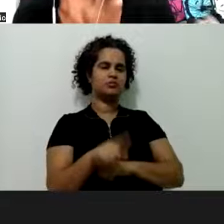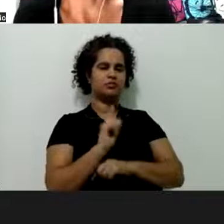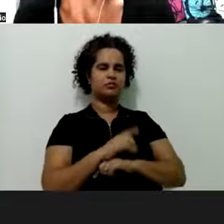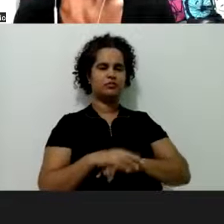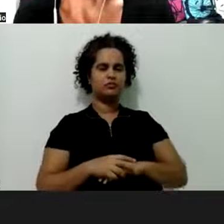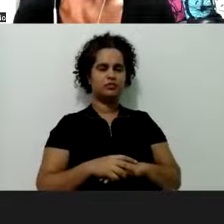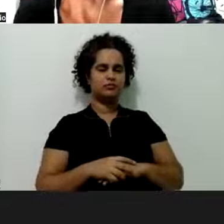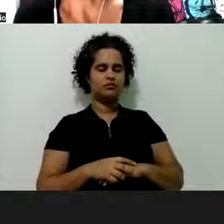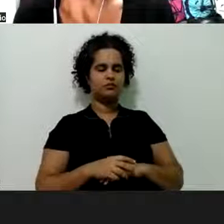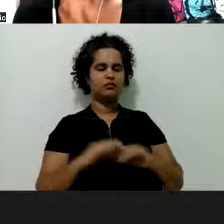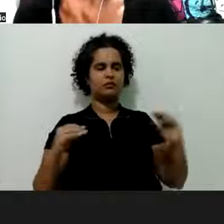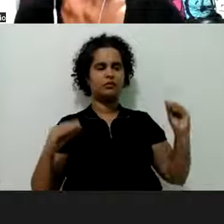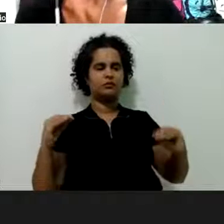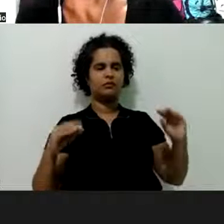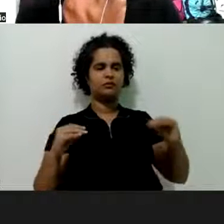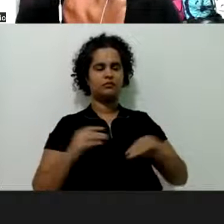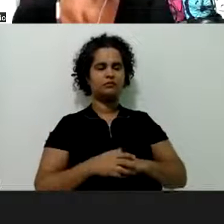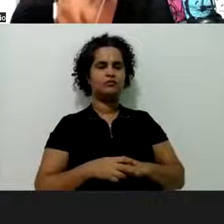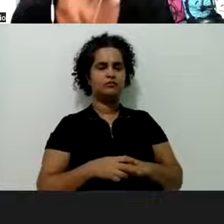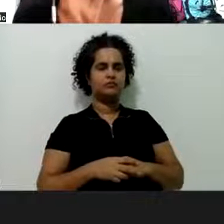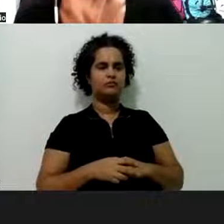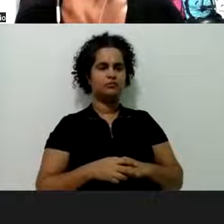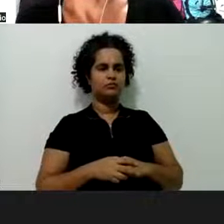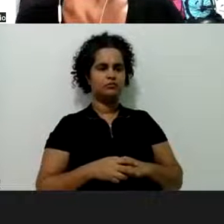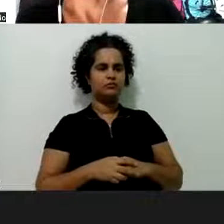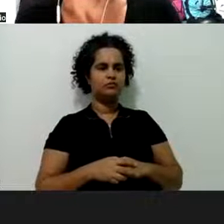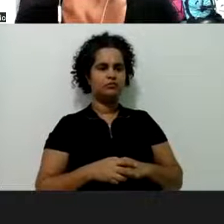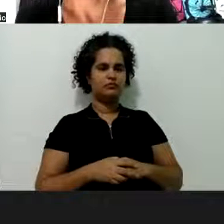no obrigada. caso de São Paulo, que ali na cidade